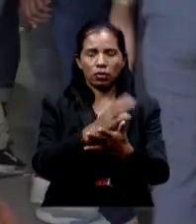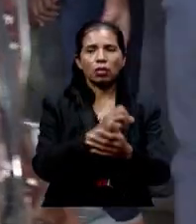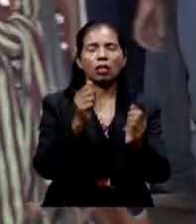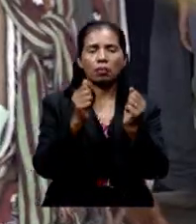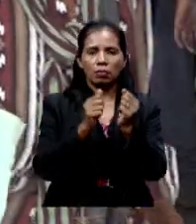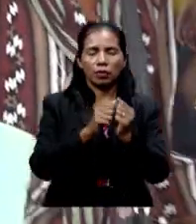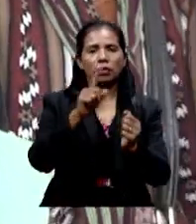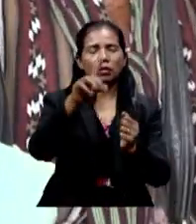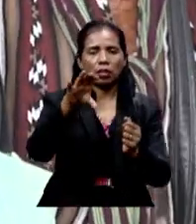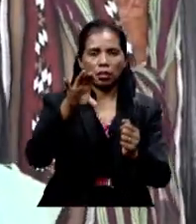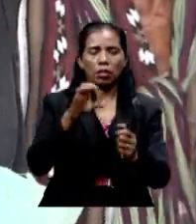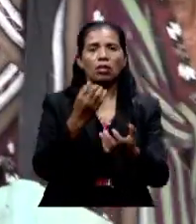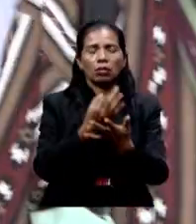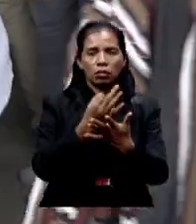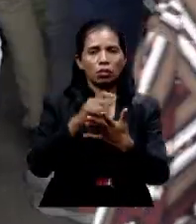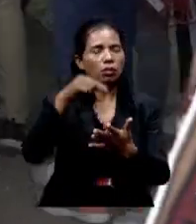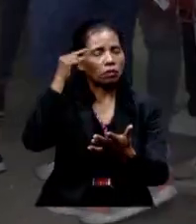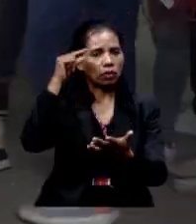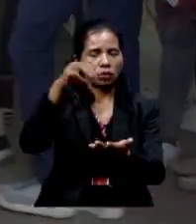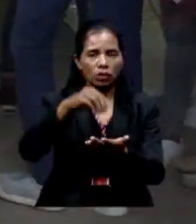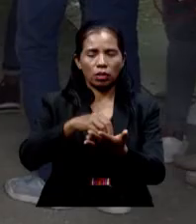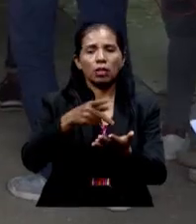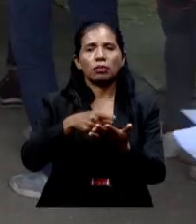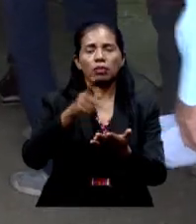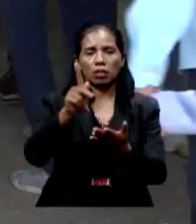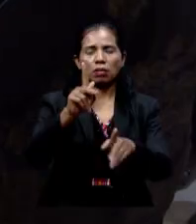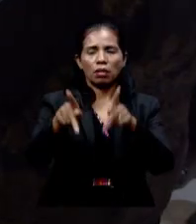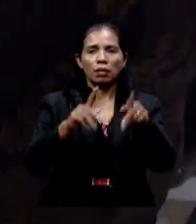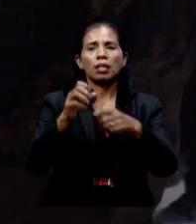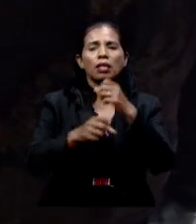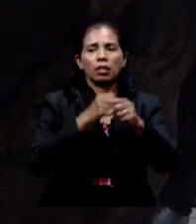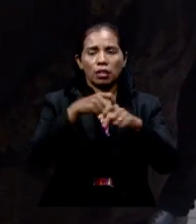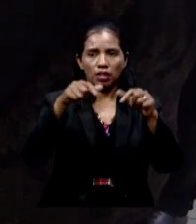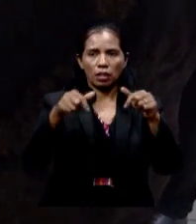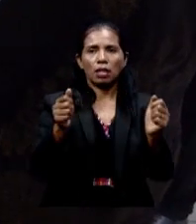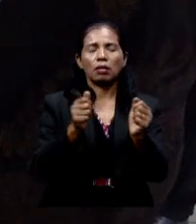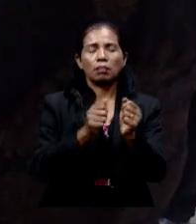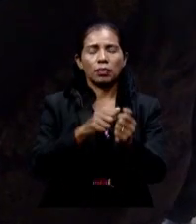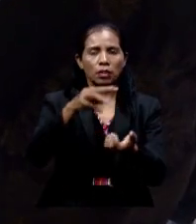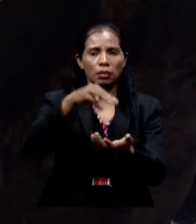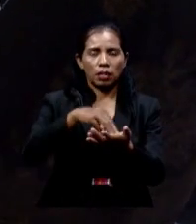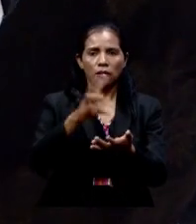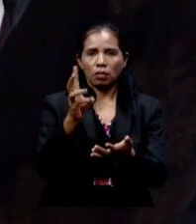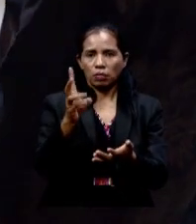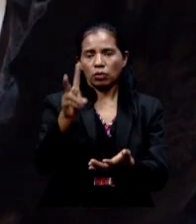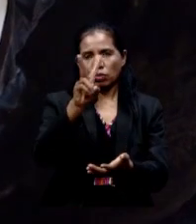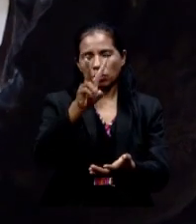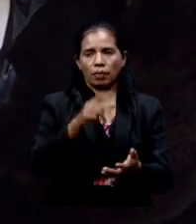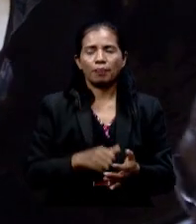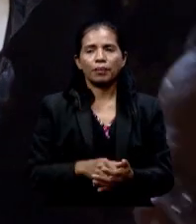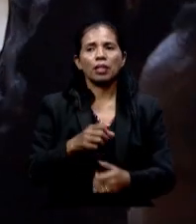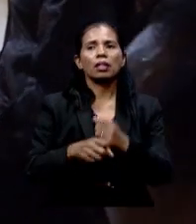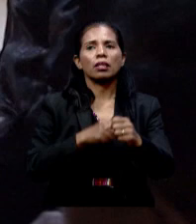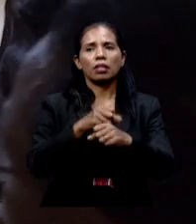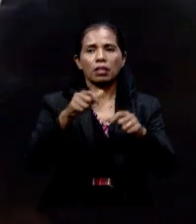atos ida. No orçamento do governo prevê atos selo idoso Sira, tina ne ha mútuo milhão ne nulo resingrua. Enquanto ia tina